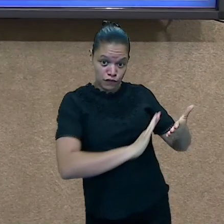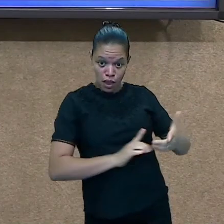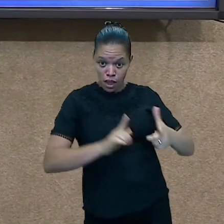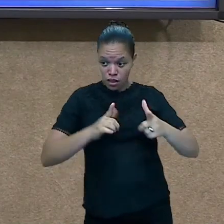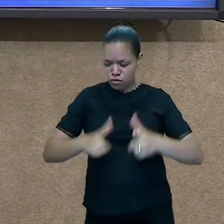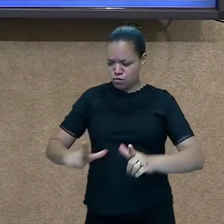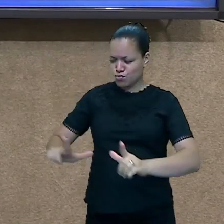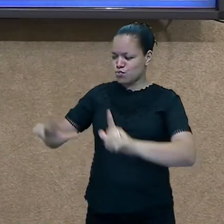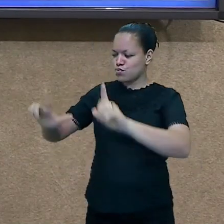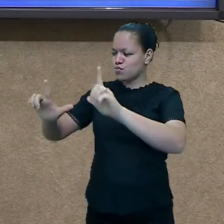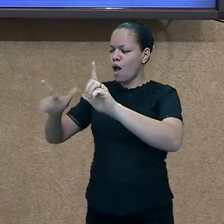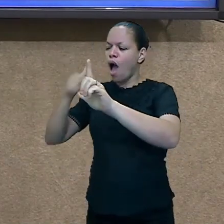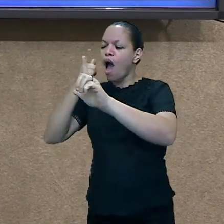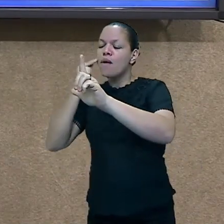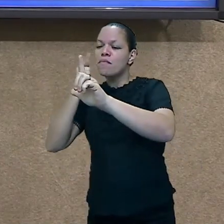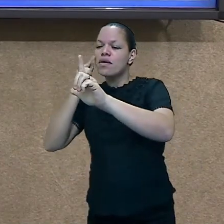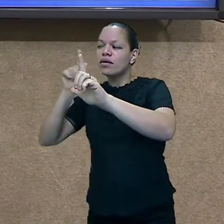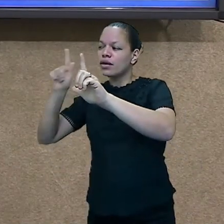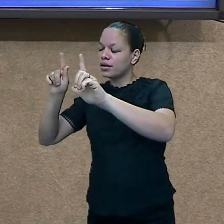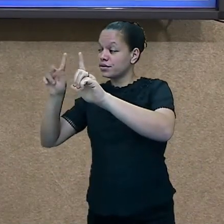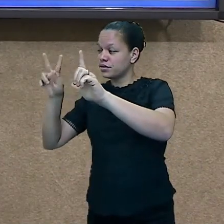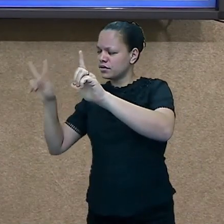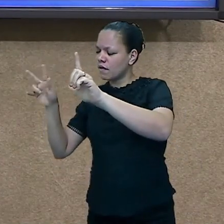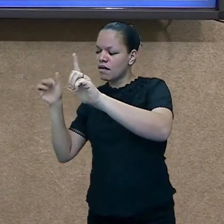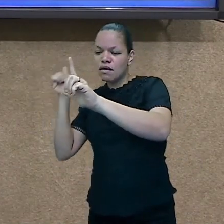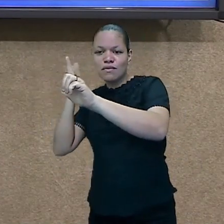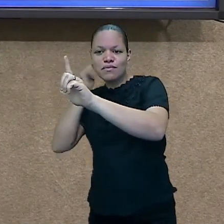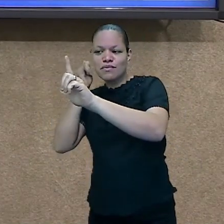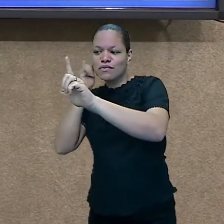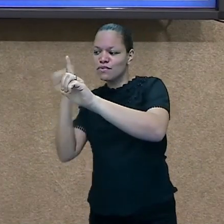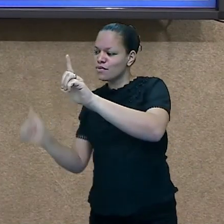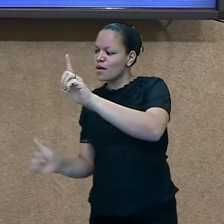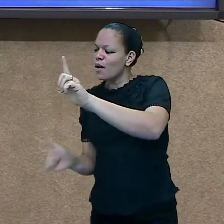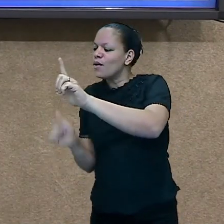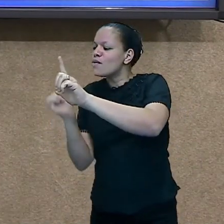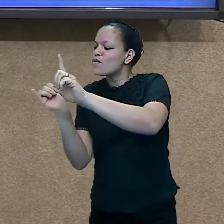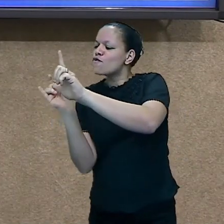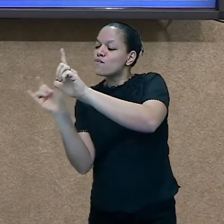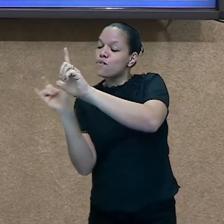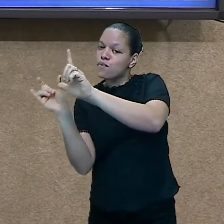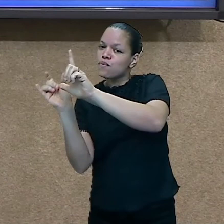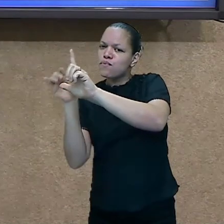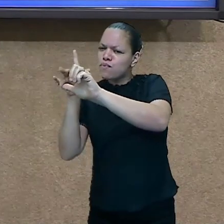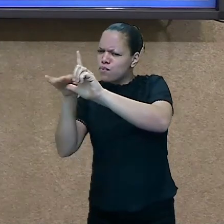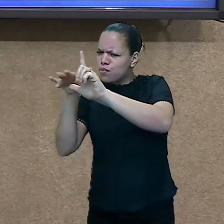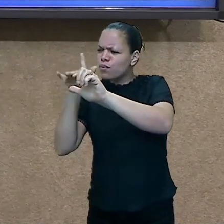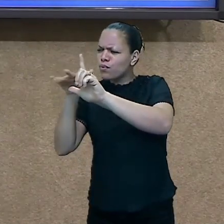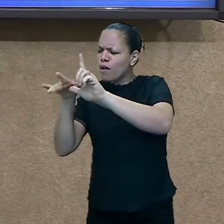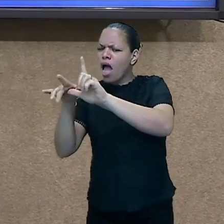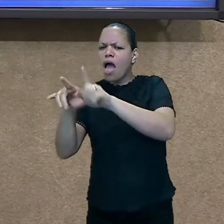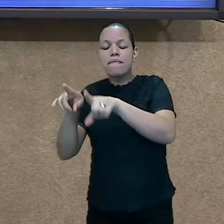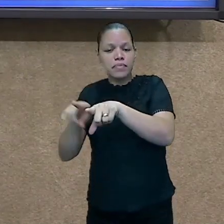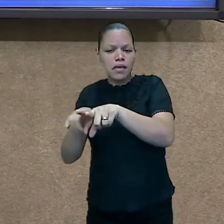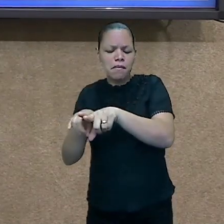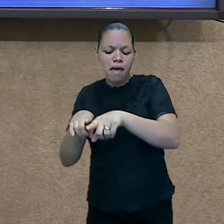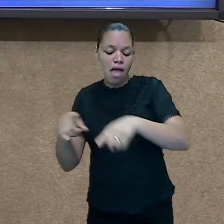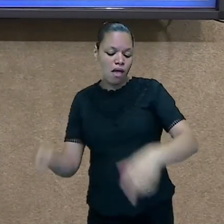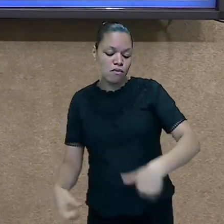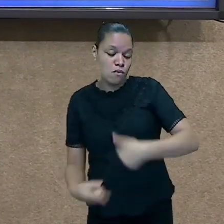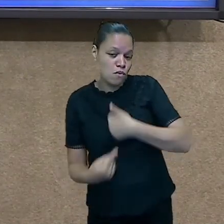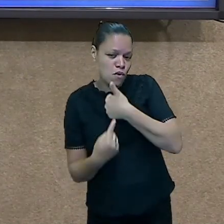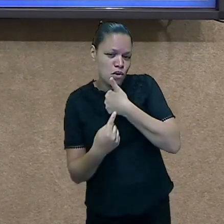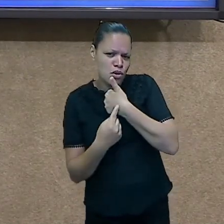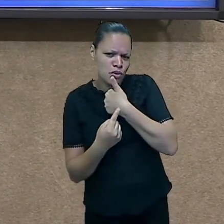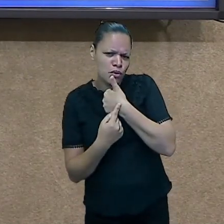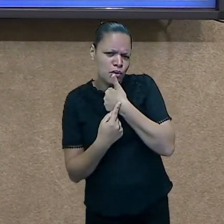plataforma SMED-GV, aponte a câmera do seu celular na imagem que aparece no canto da tela. E inscreva-se em nosso